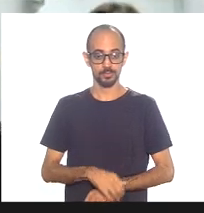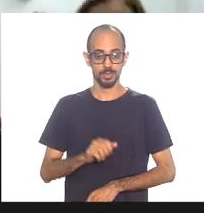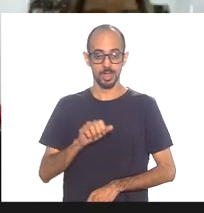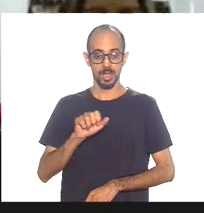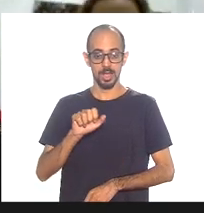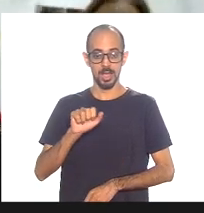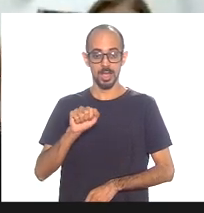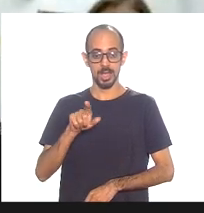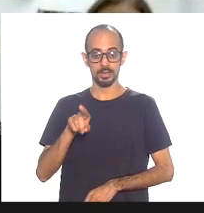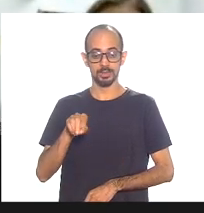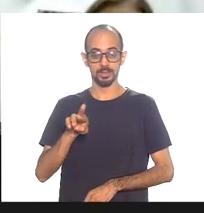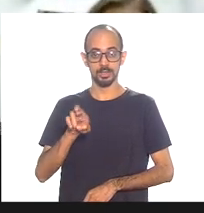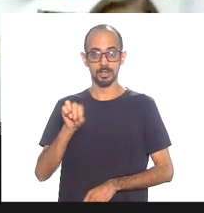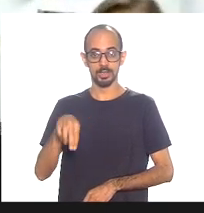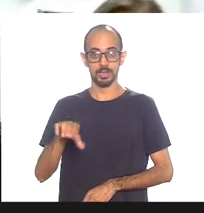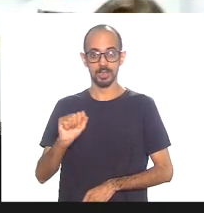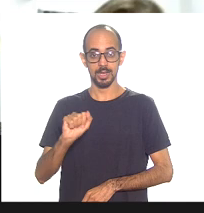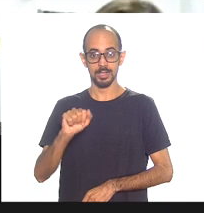Adriana, Zeidan,